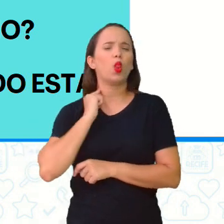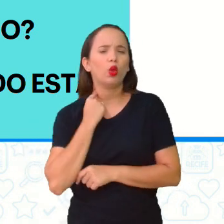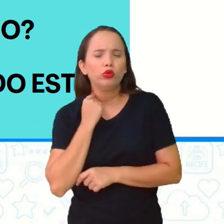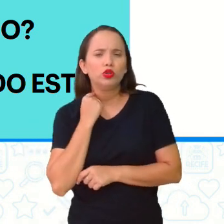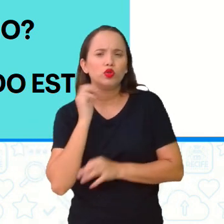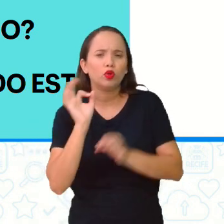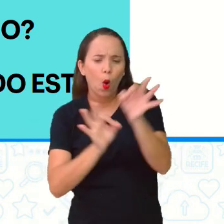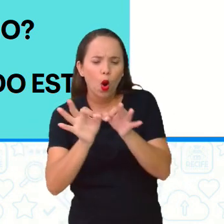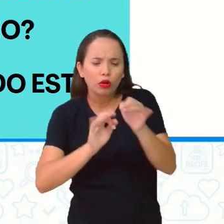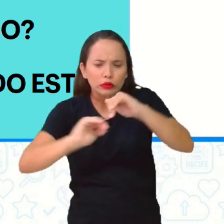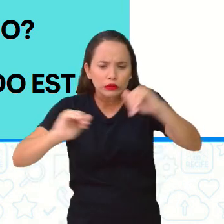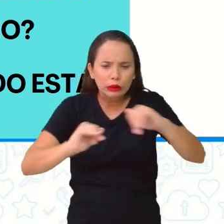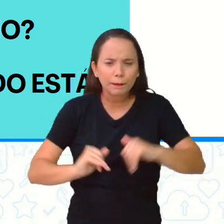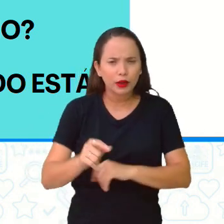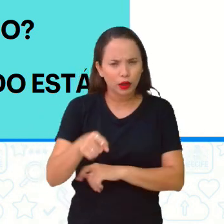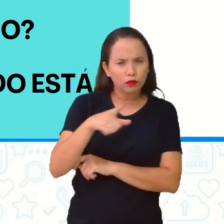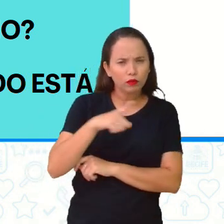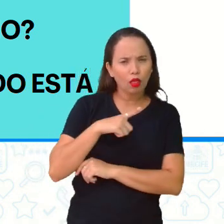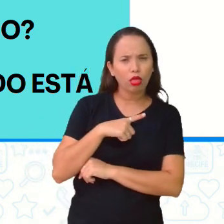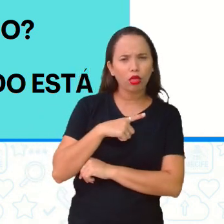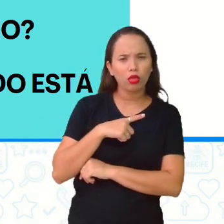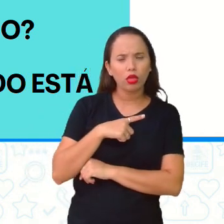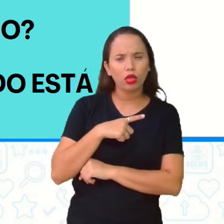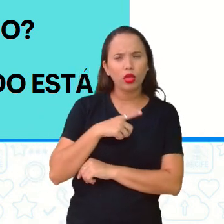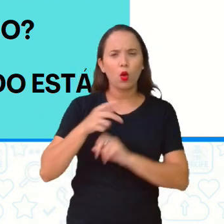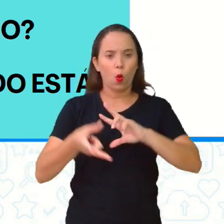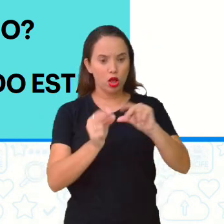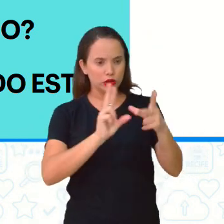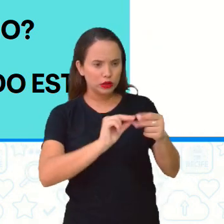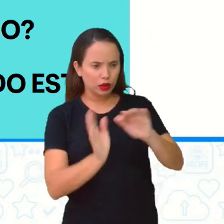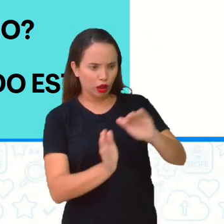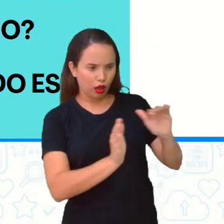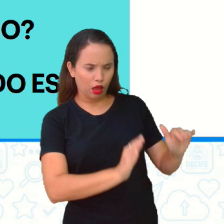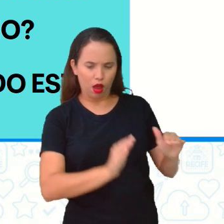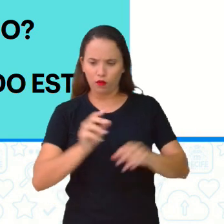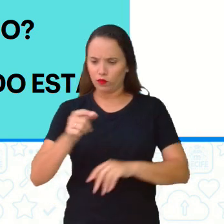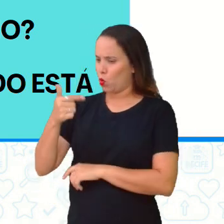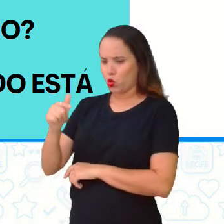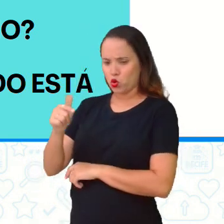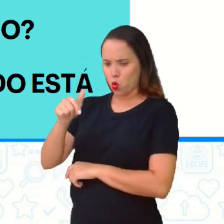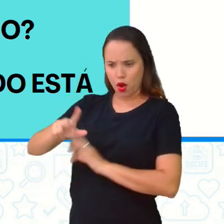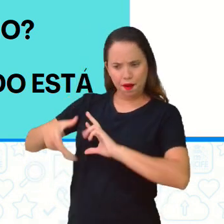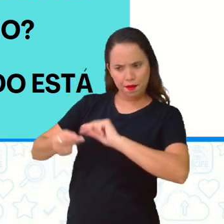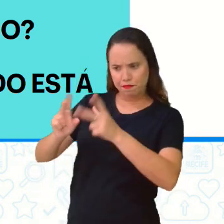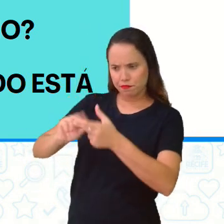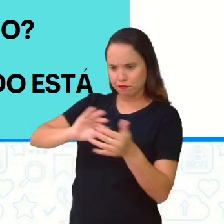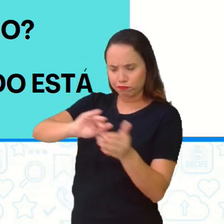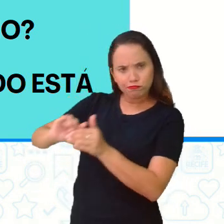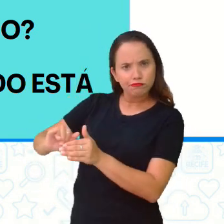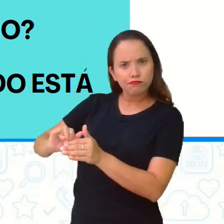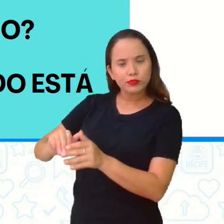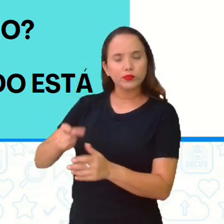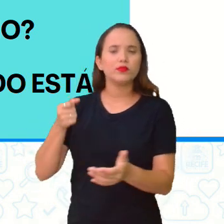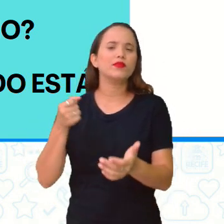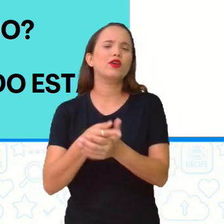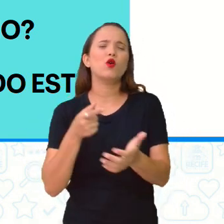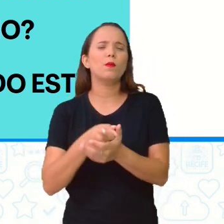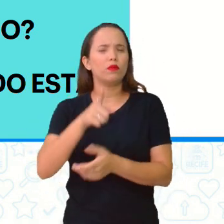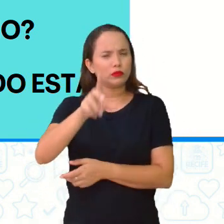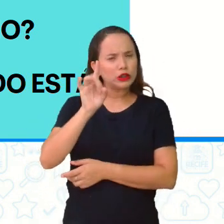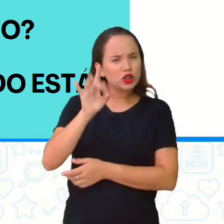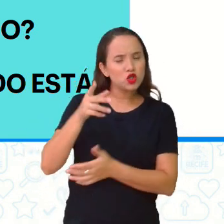é reciclável, para onde é que vai cada um desses resíduos. Param para pensar e comprar. Compram só o